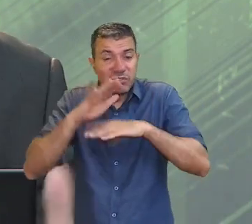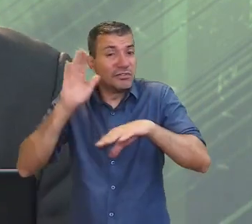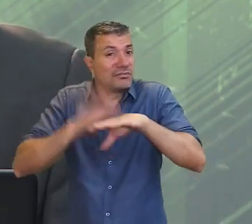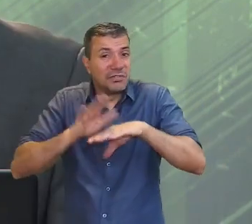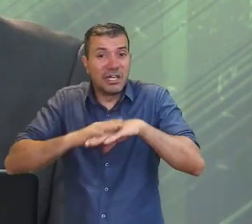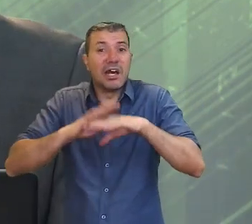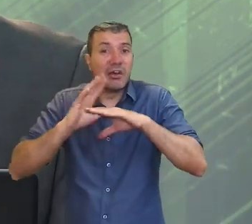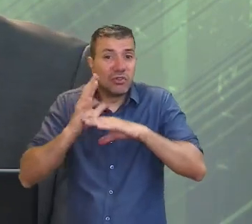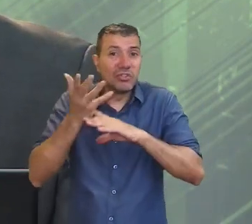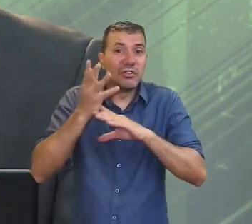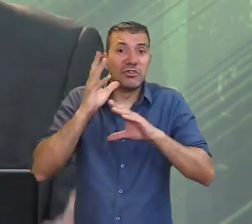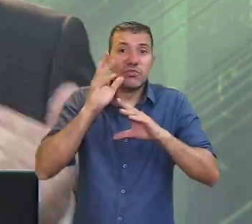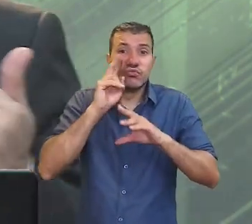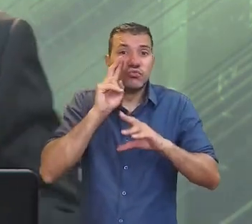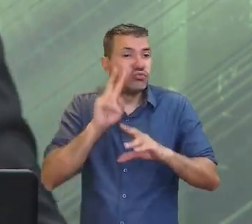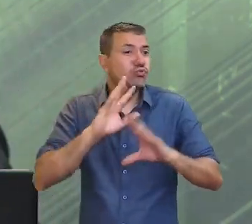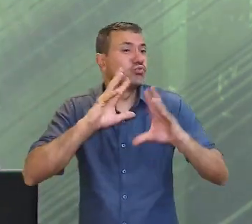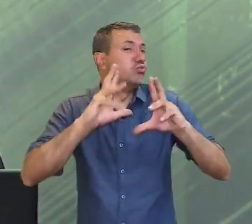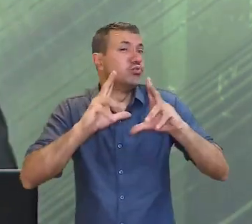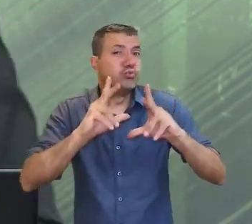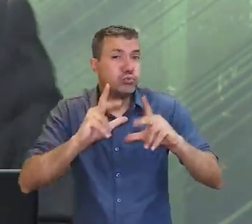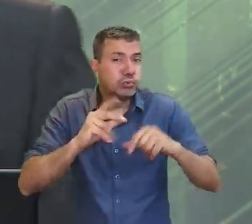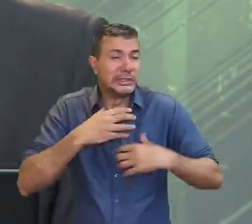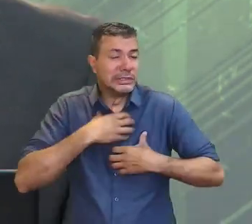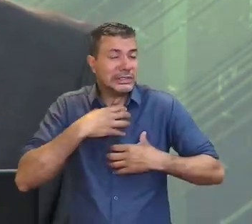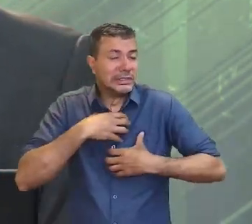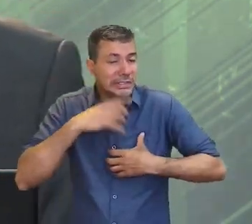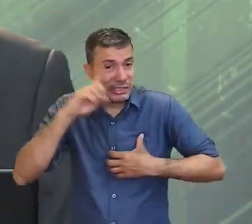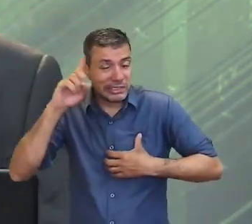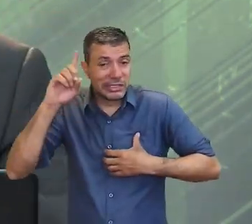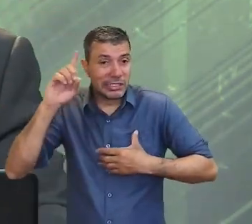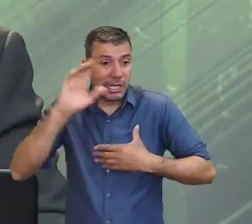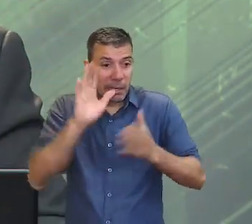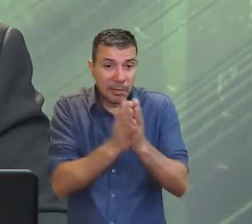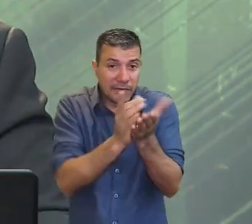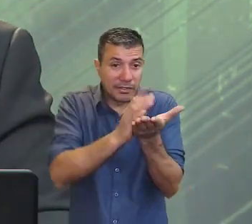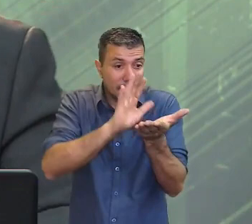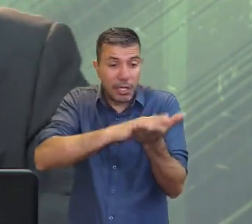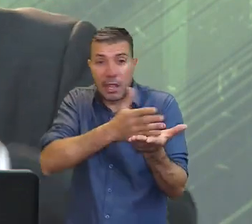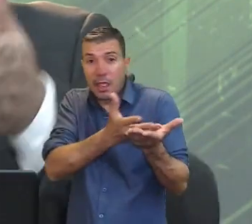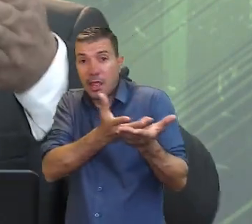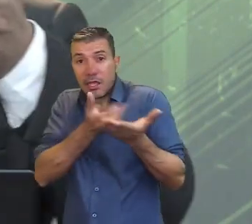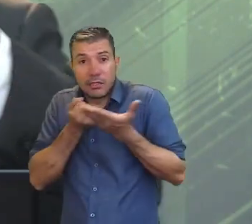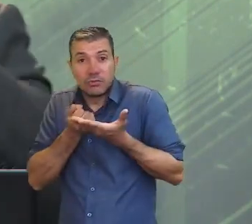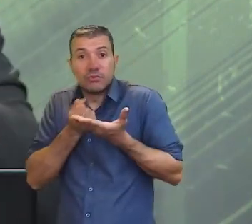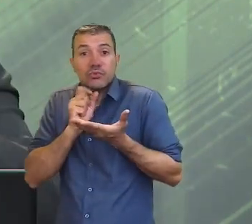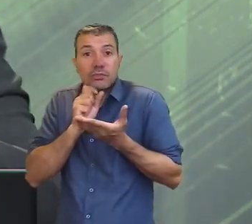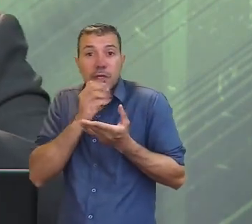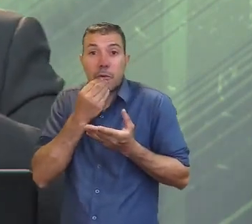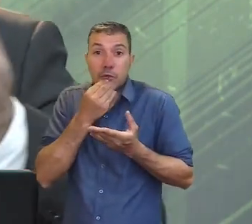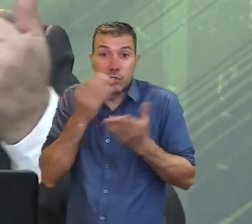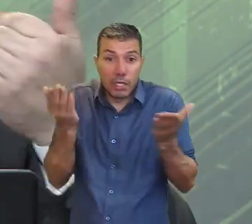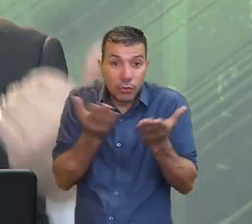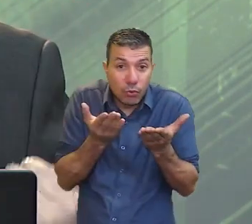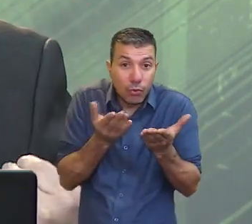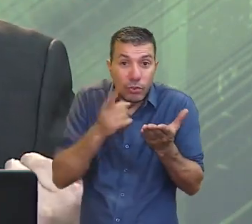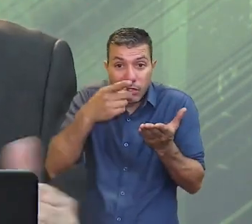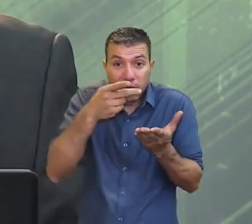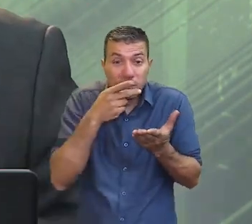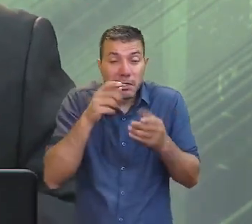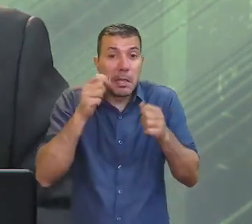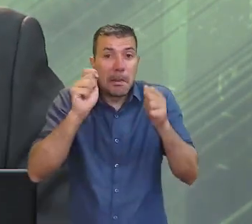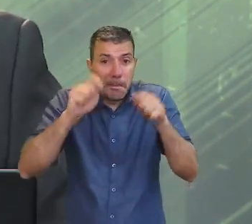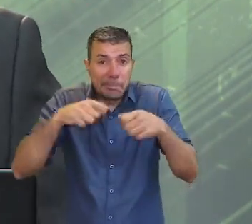e as suas fraquezas. Só que hoje, a Bíblia nos convida a nos achegarmos a ele. O tempo oportuno é hoje, onde eu e